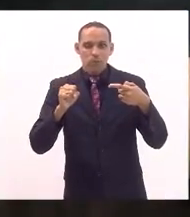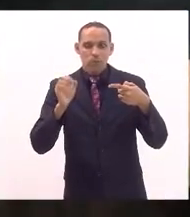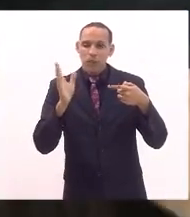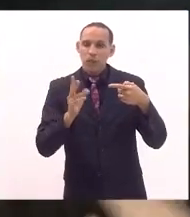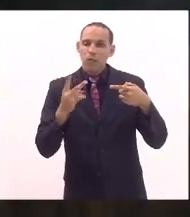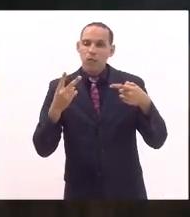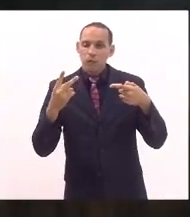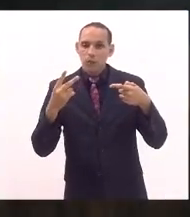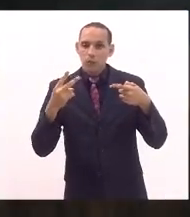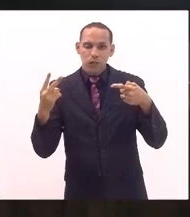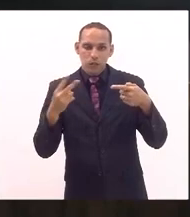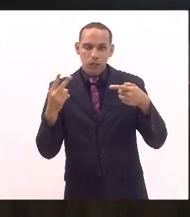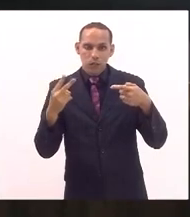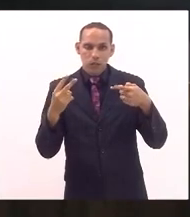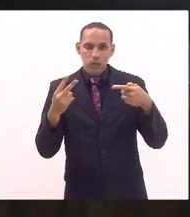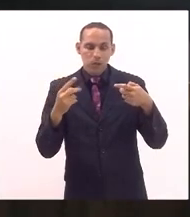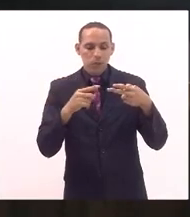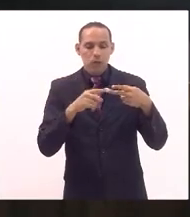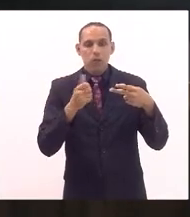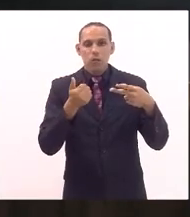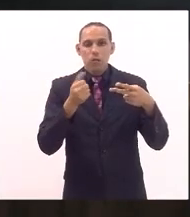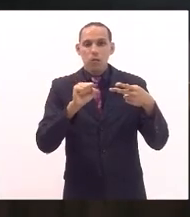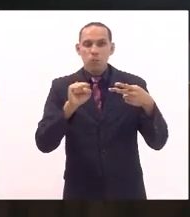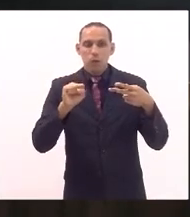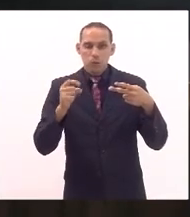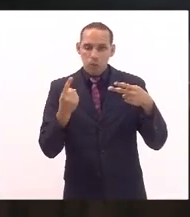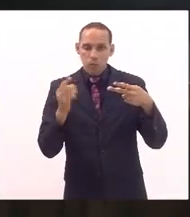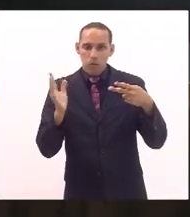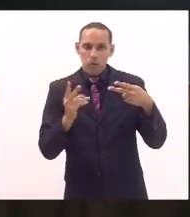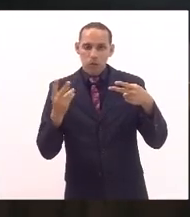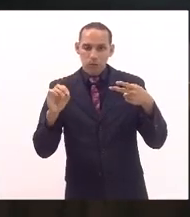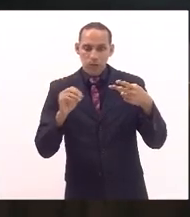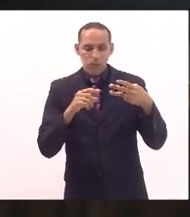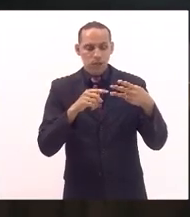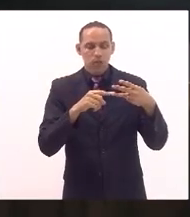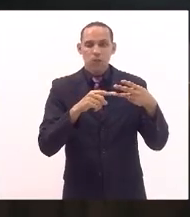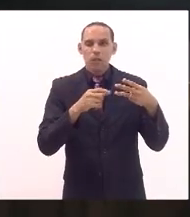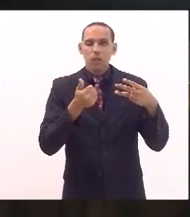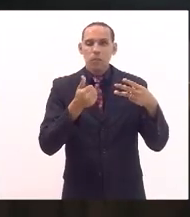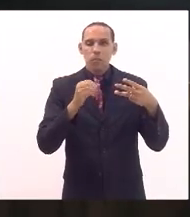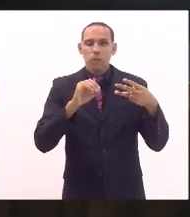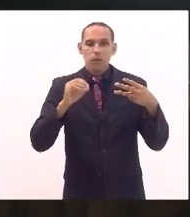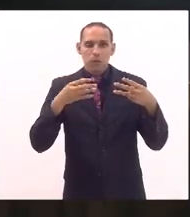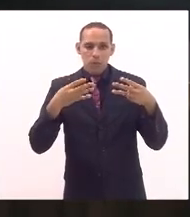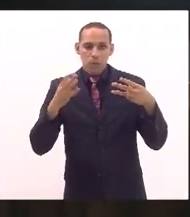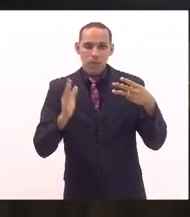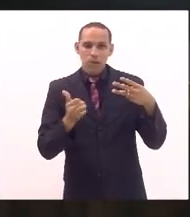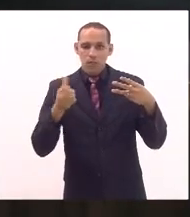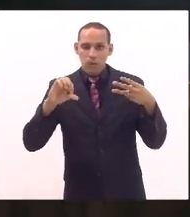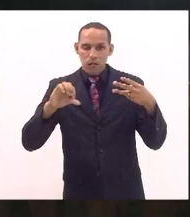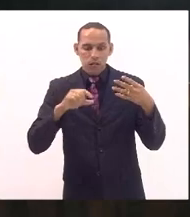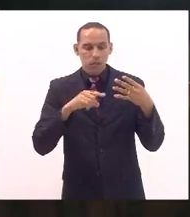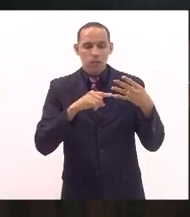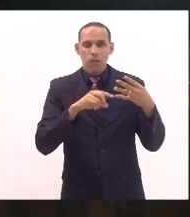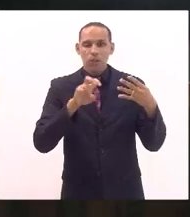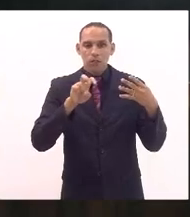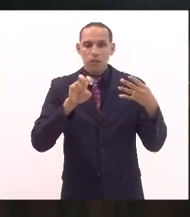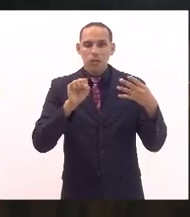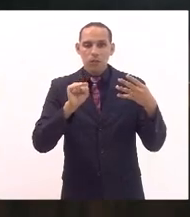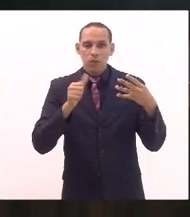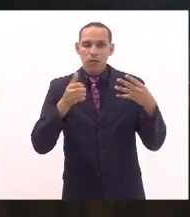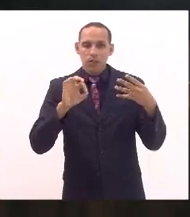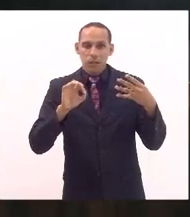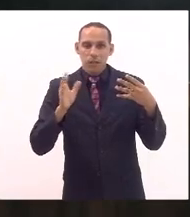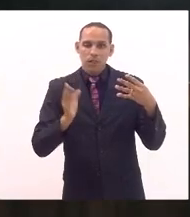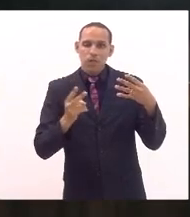em 2022 1881 de 20 mil e Quatro de 1958